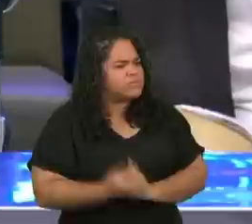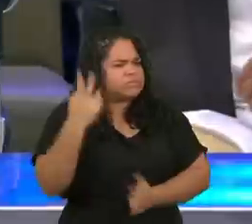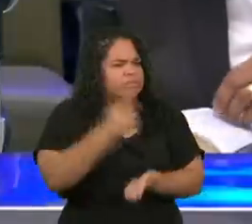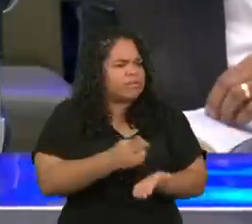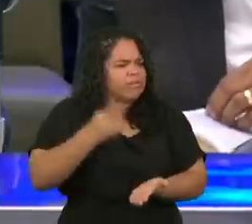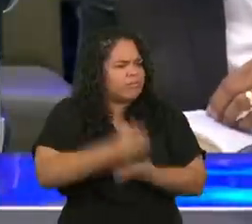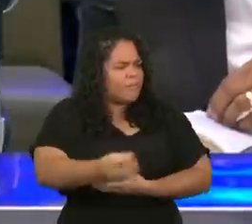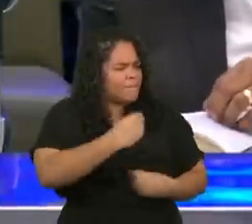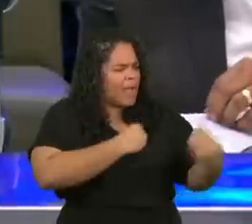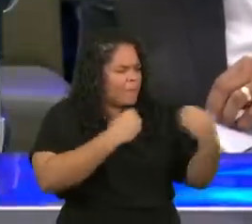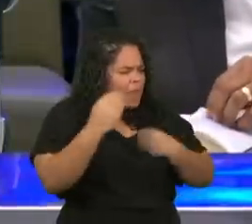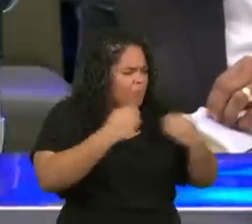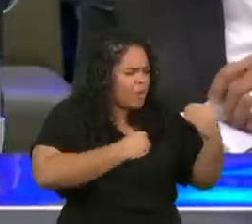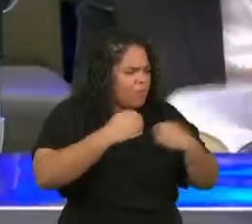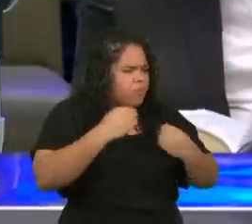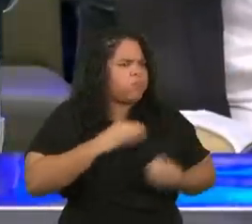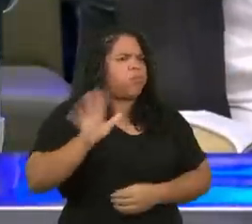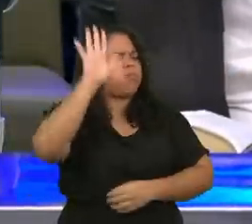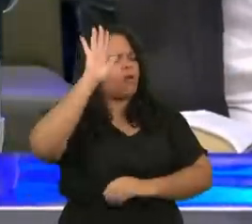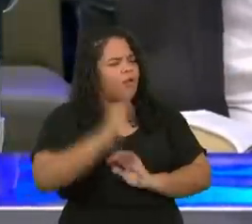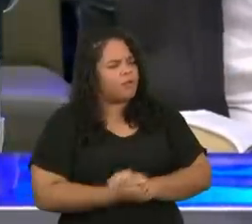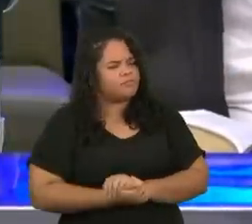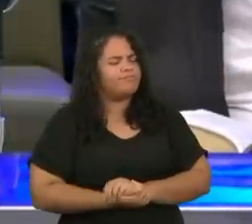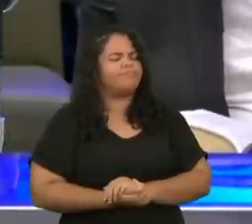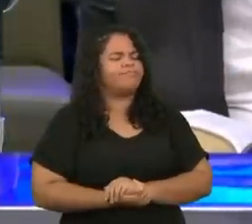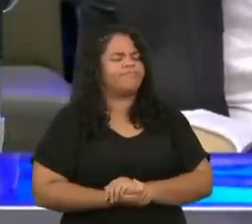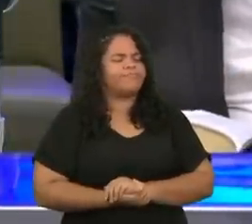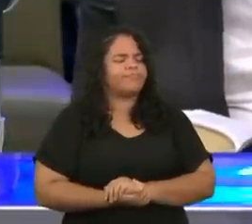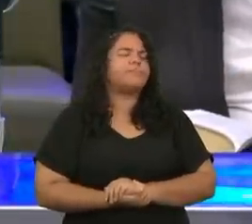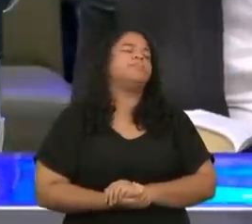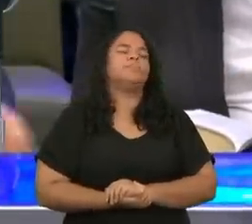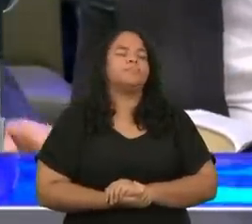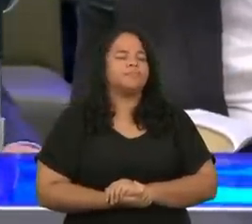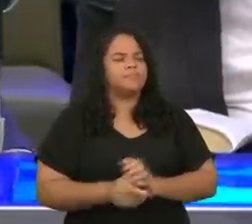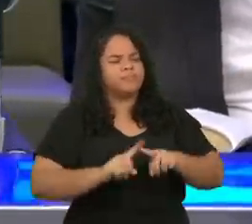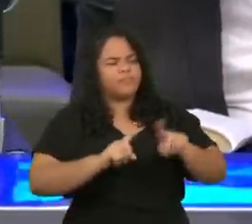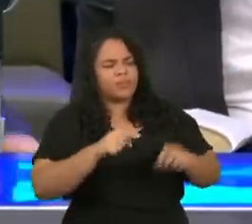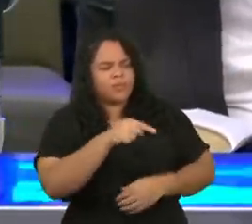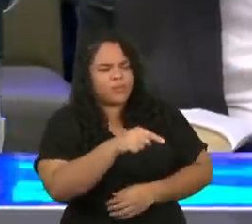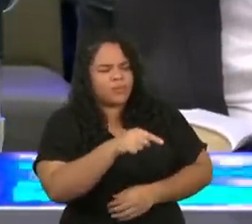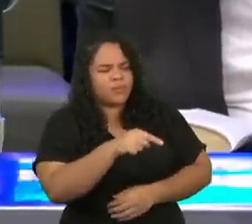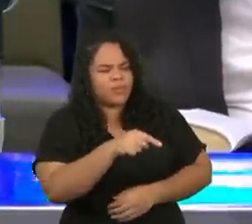os seus filhos execráveis diz aqui não não